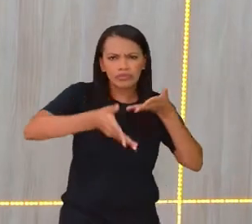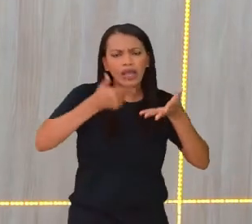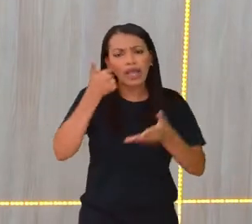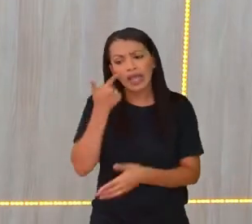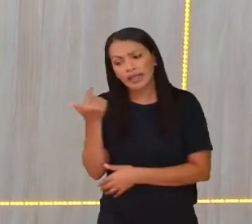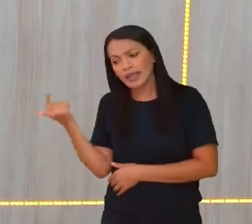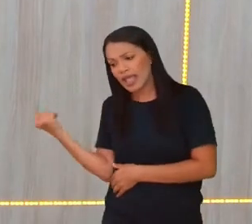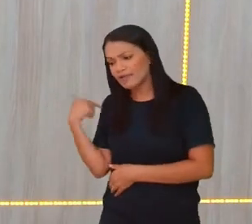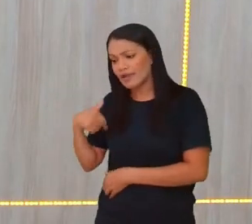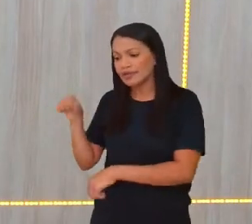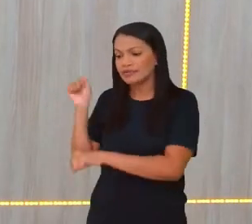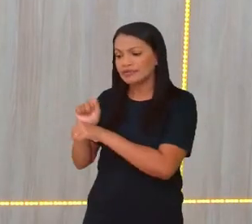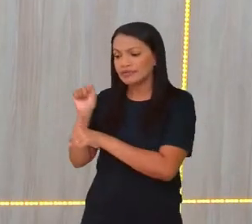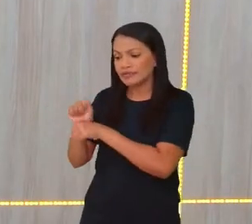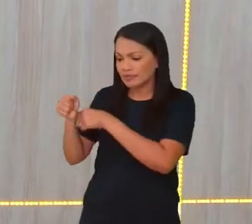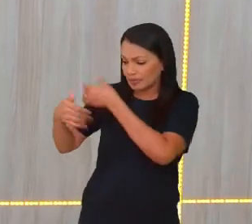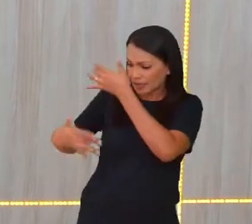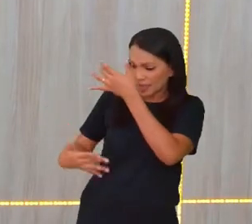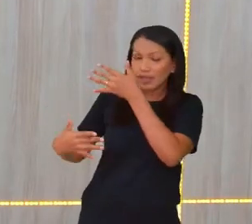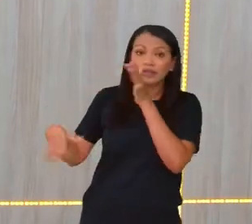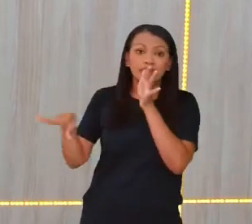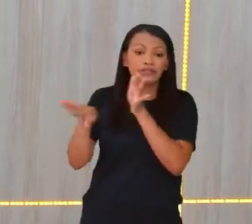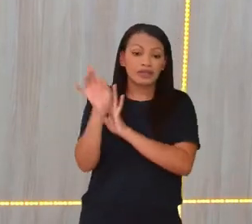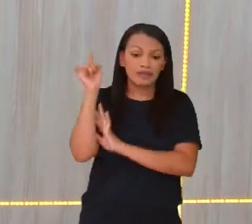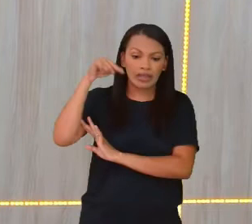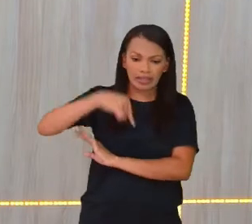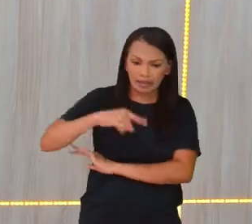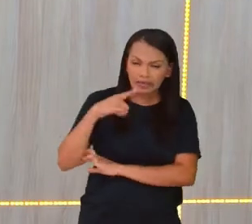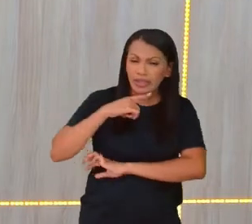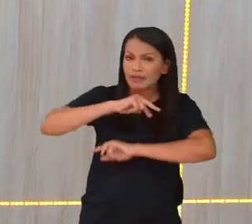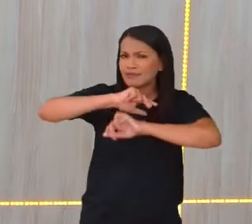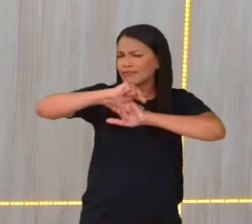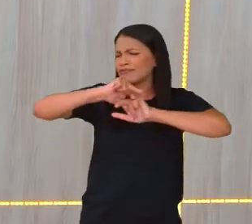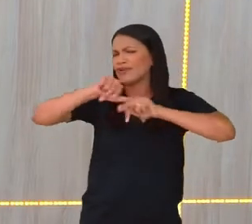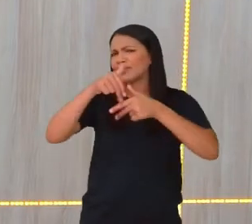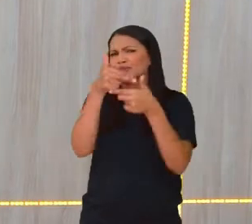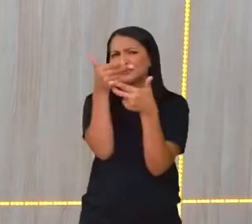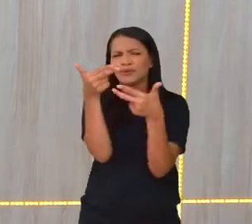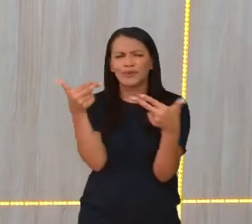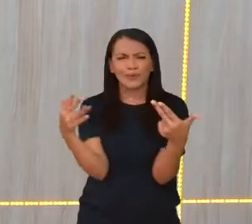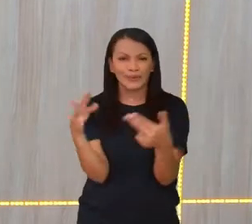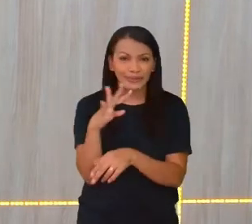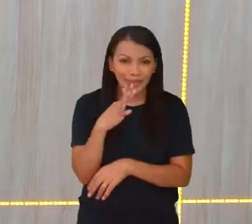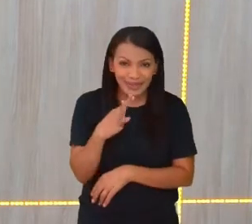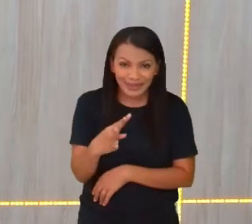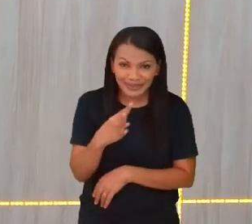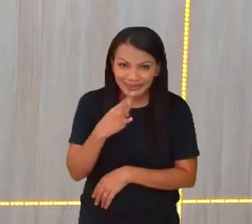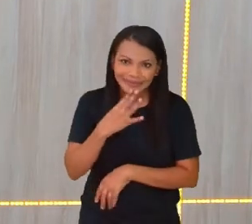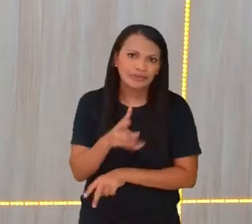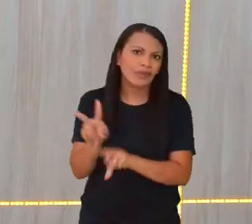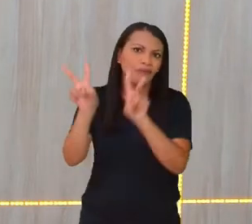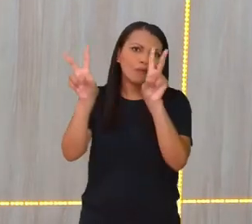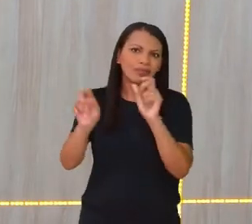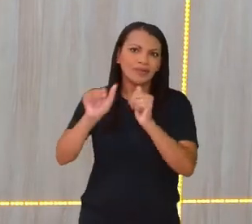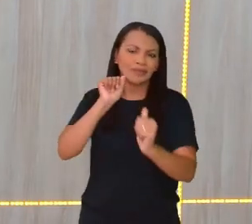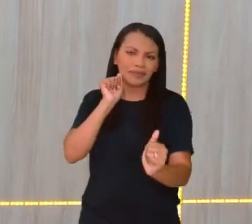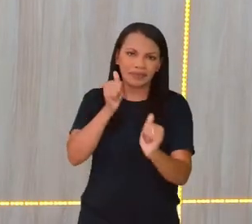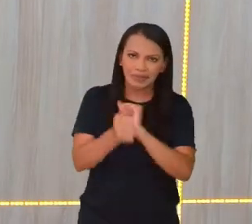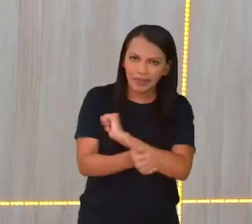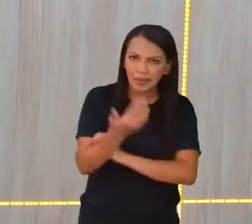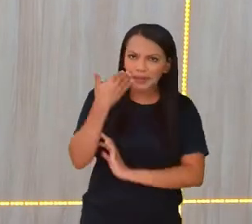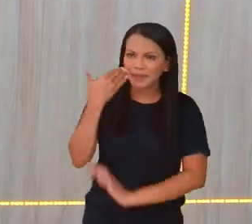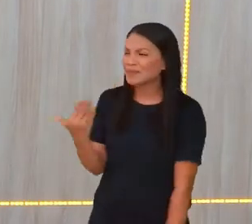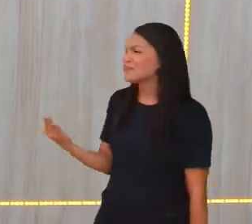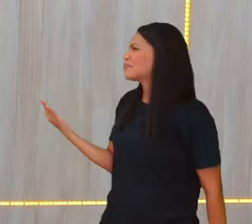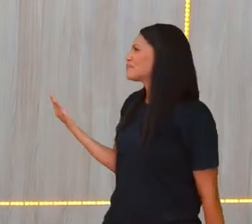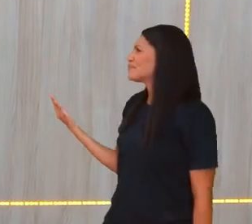contribuir também, né? Porque ela chega aqui, né, com várias coisas aí que ela conhece sobre os esportes, que é a nossa querida